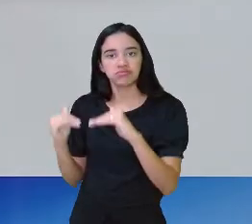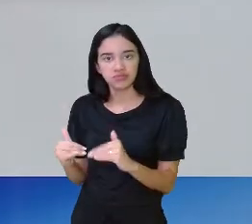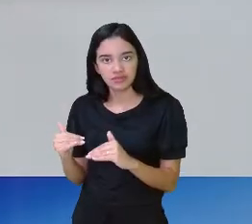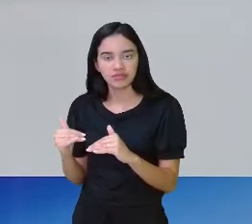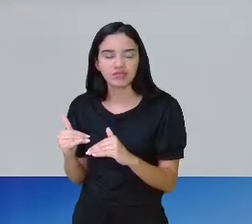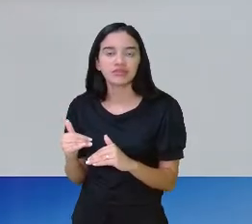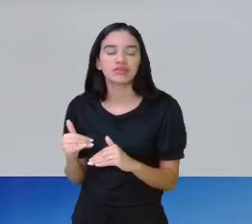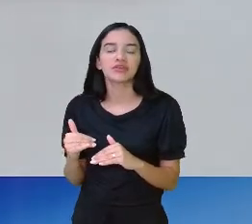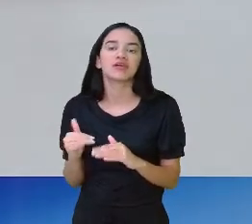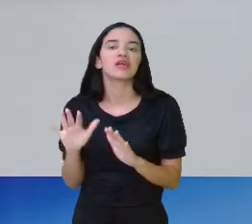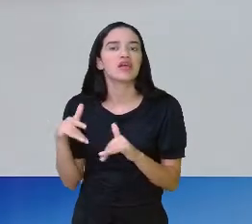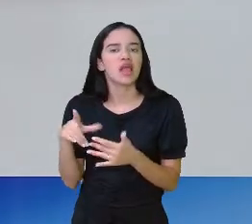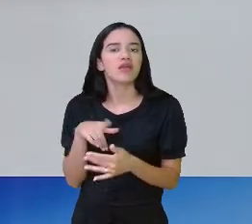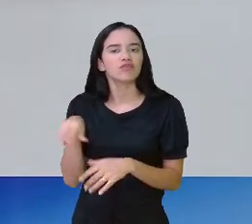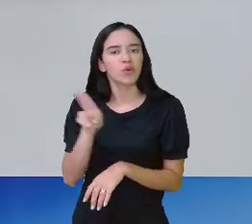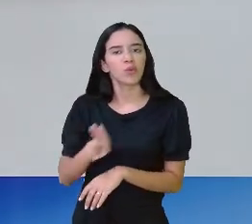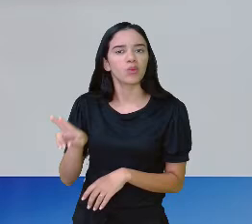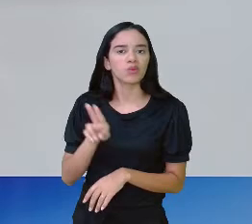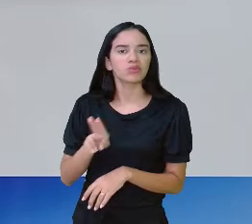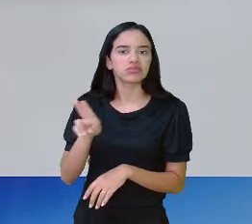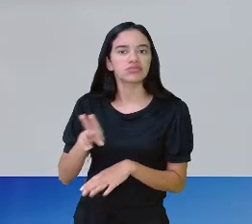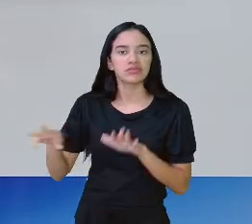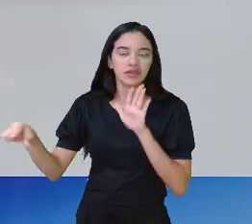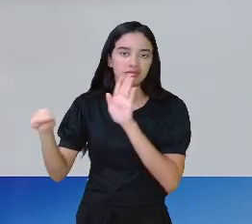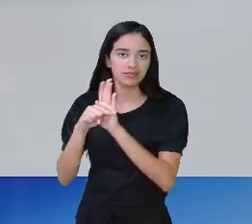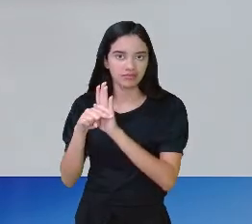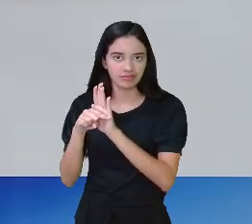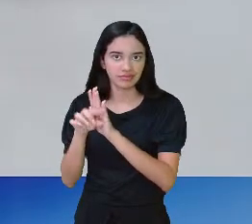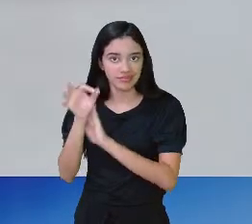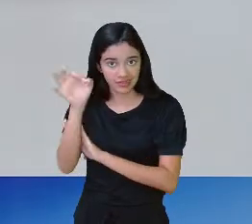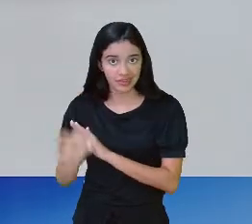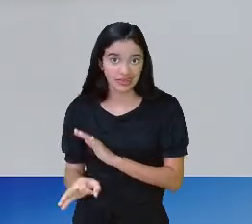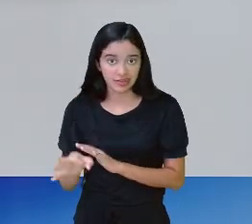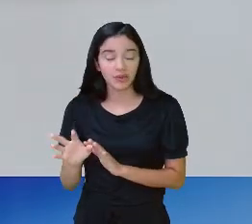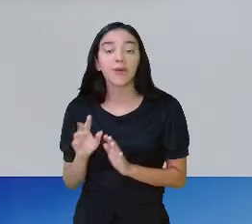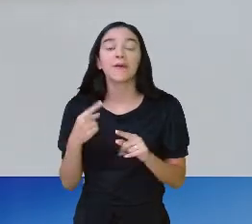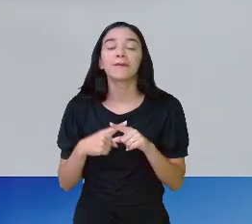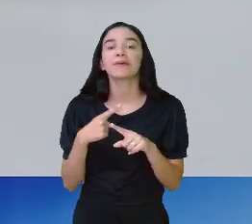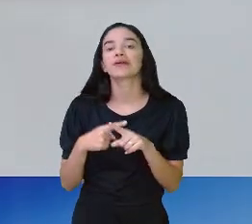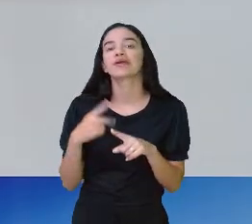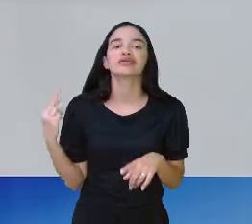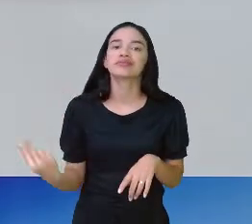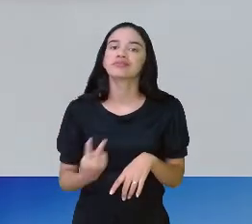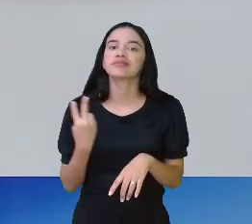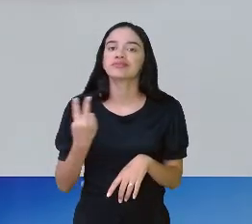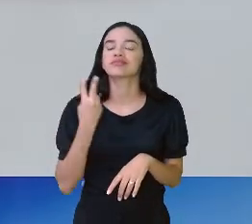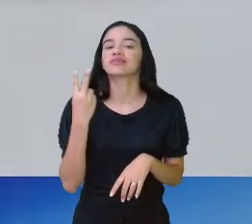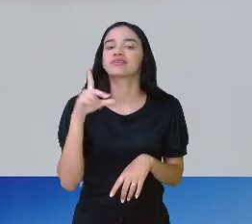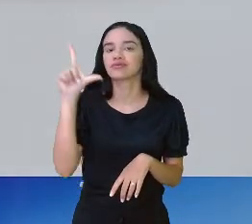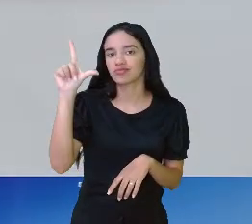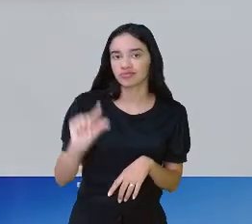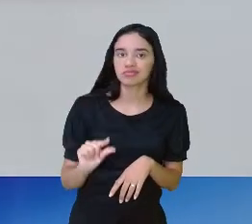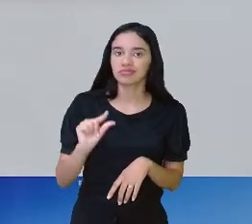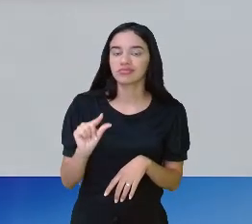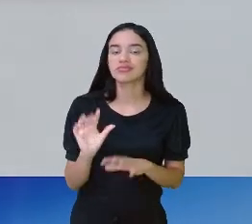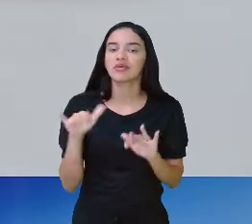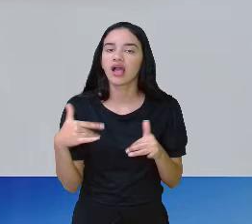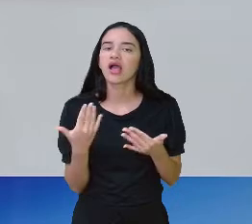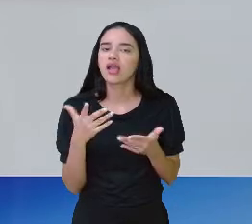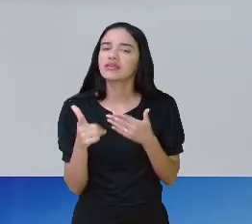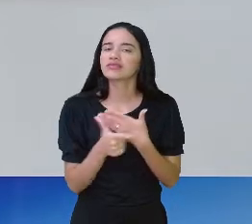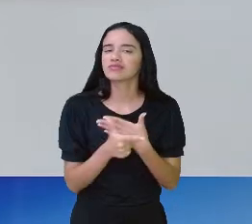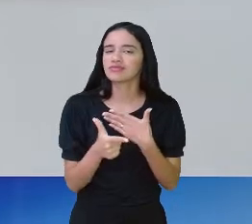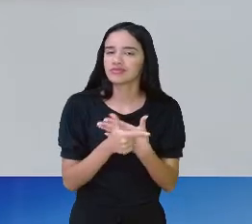baixo, consequentemente, eu vou utilizar uma subtração, porque os valores estão diminuindo, beleza? E é assim